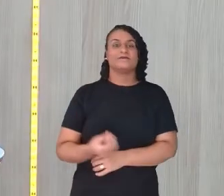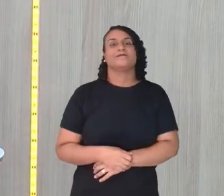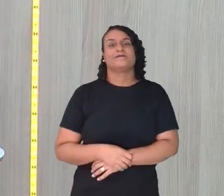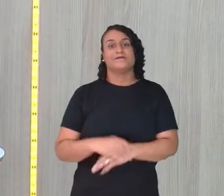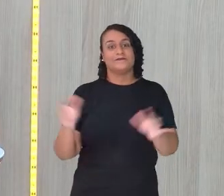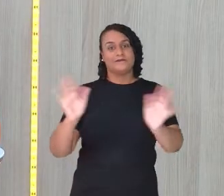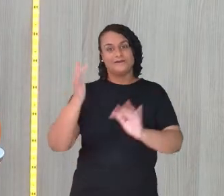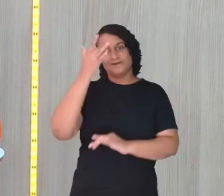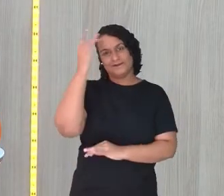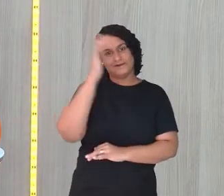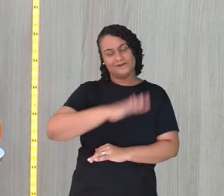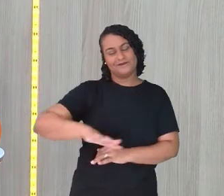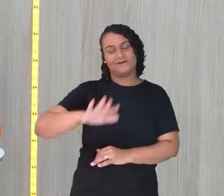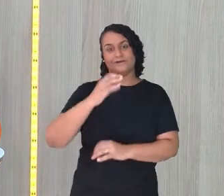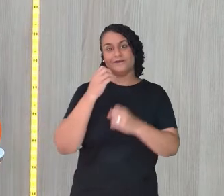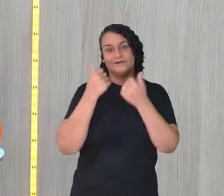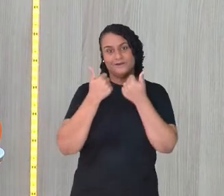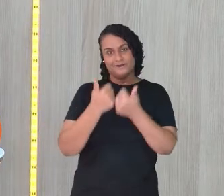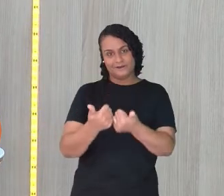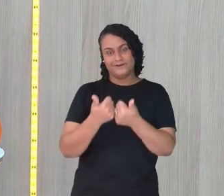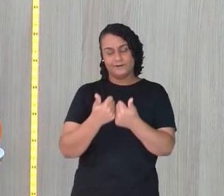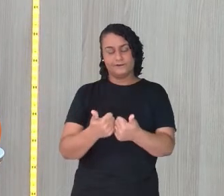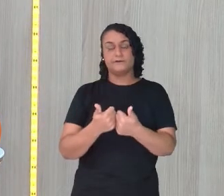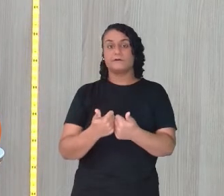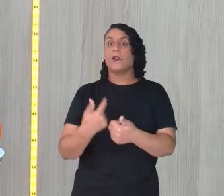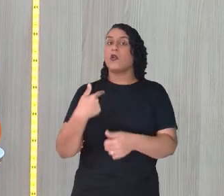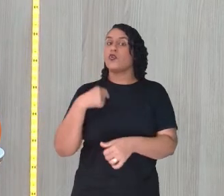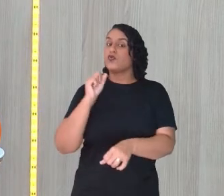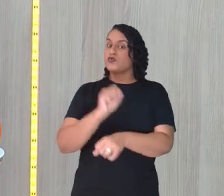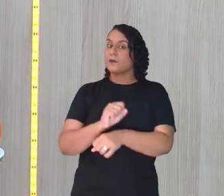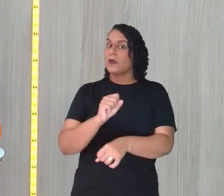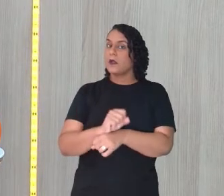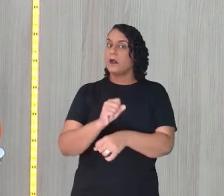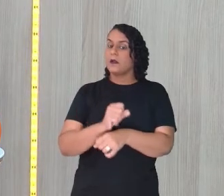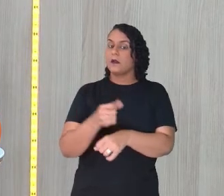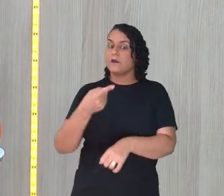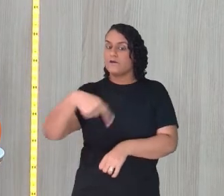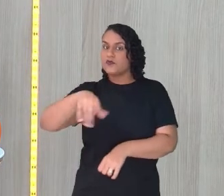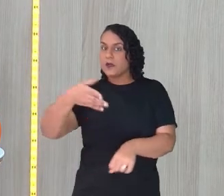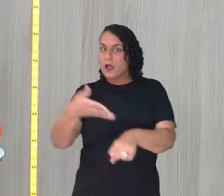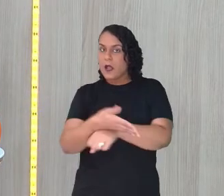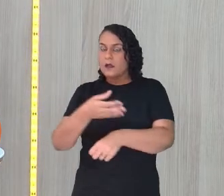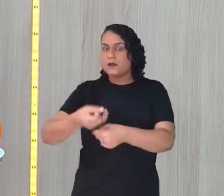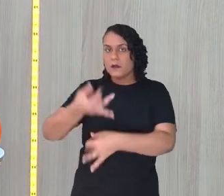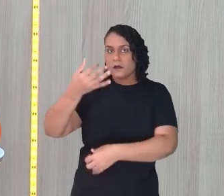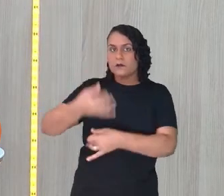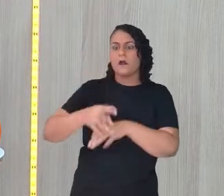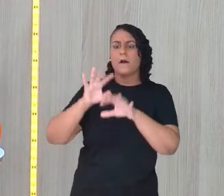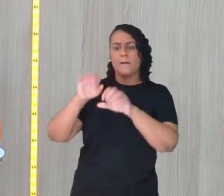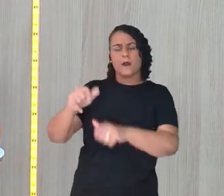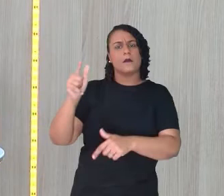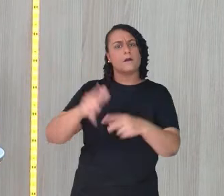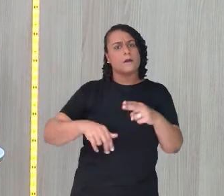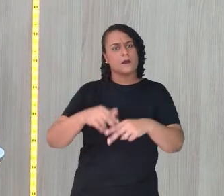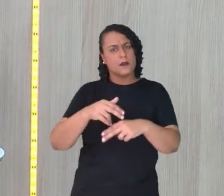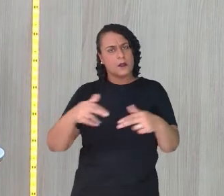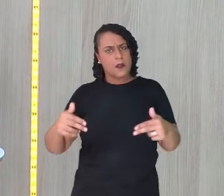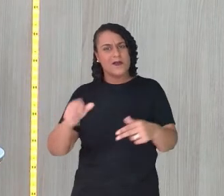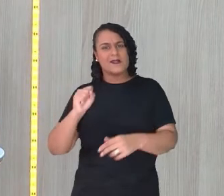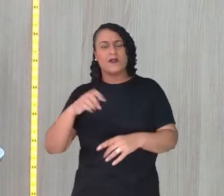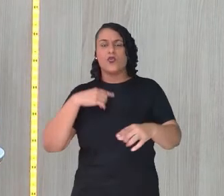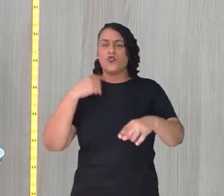com vocês? Avisar que já estamos aqui no chat esperando a interação de vocês. Peguem lápis, caderno, qualquer dúvida vocês